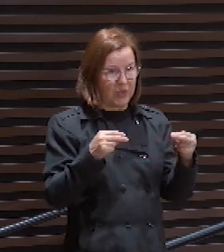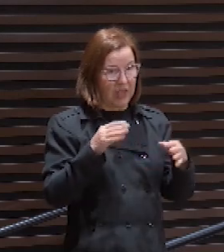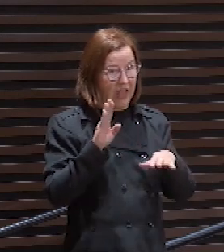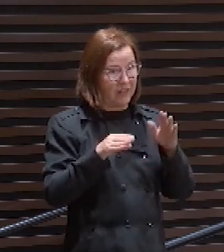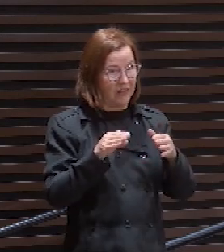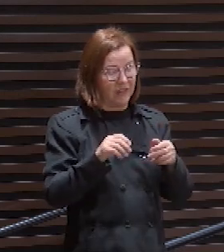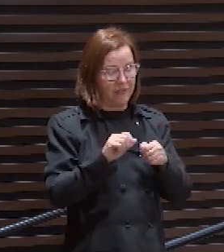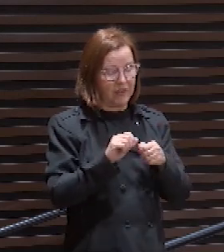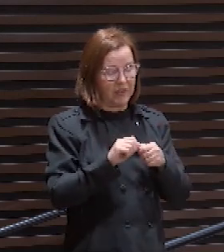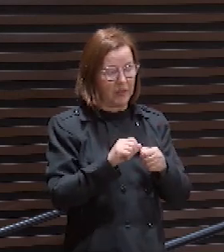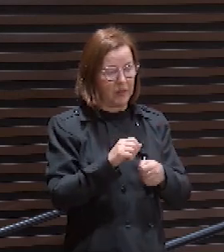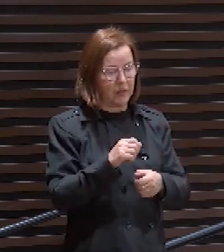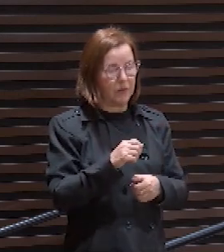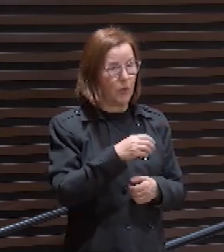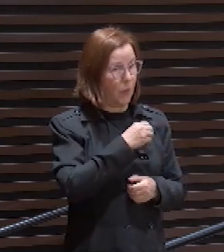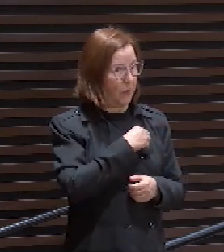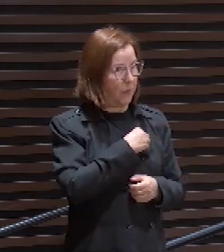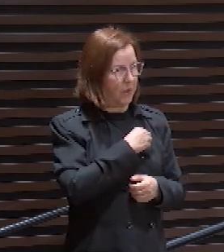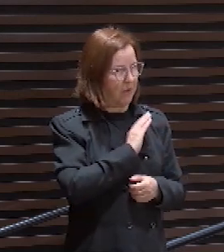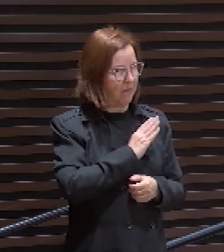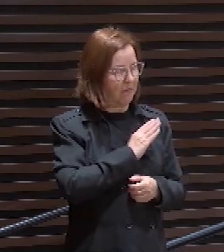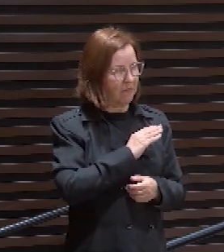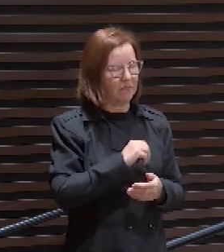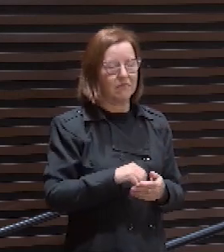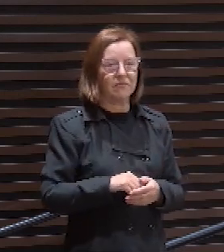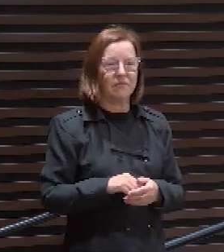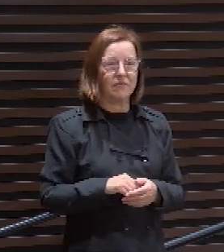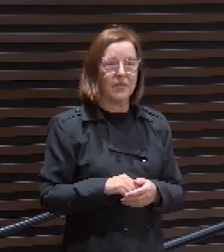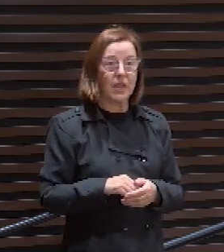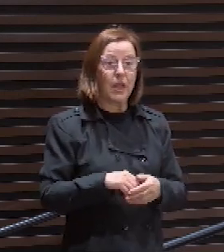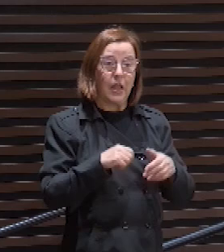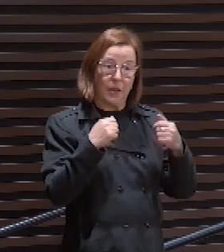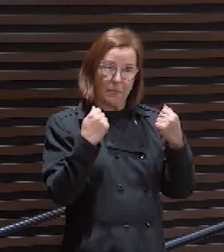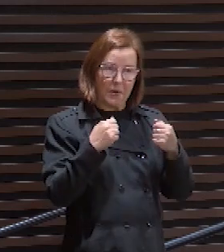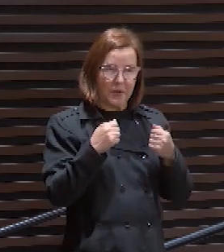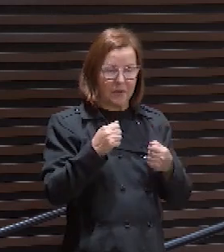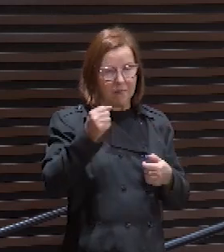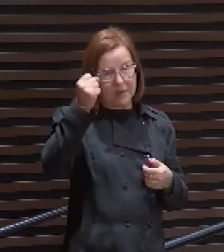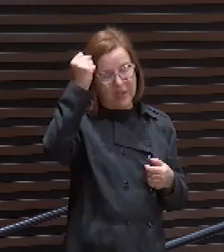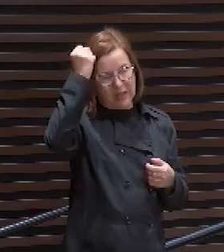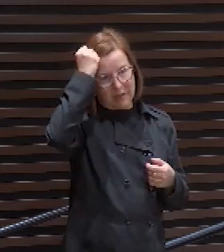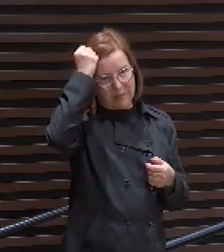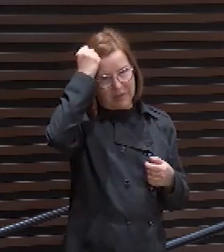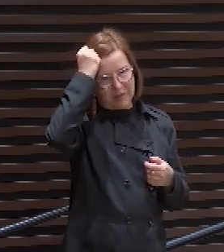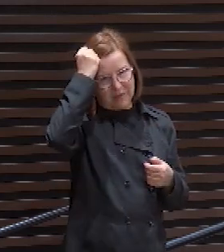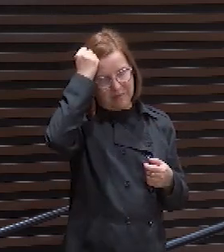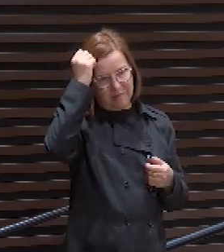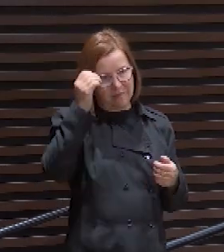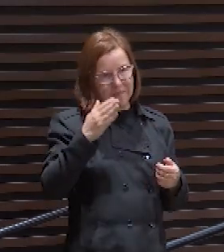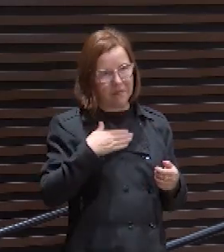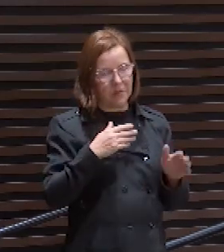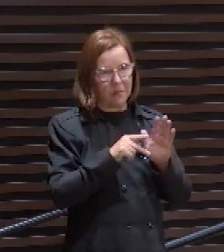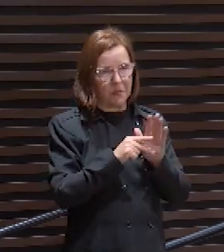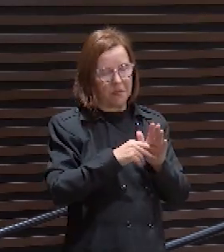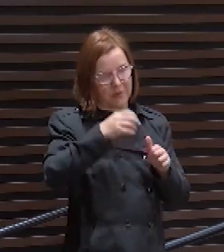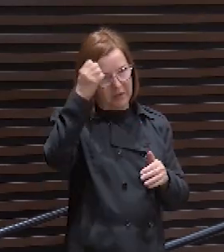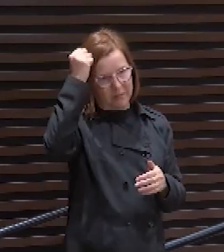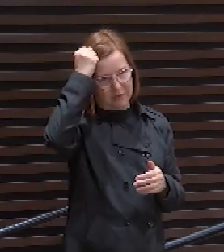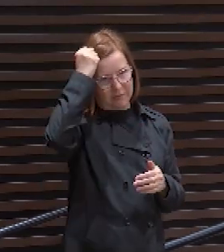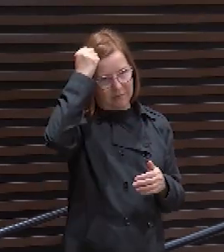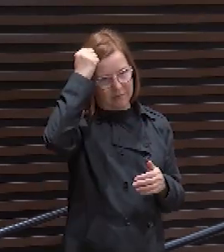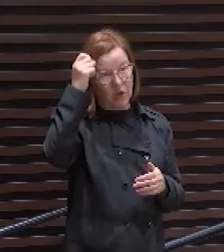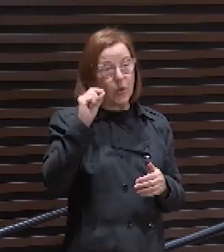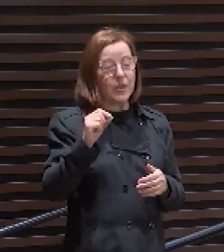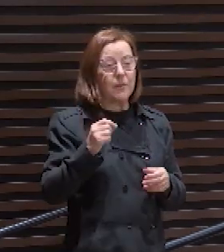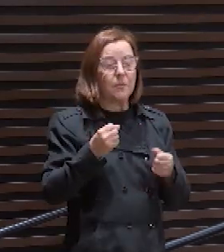Como dizia Jonathan Edwards, eu preciso me arrepender do meu próprio arrependimento. O que podemos oferecer a